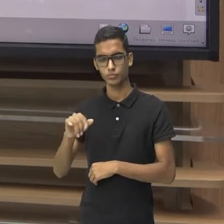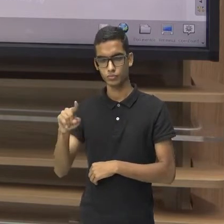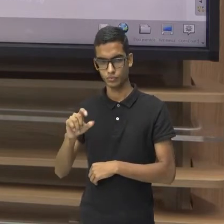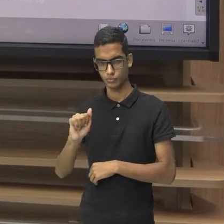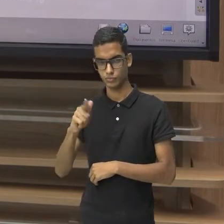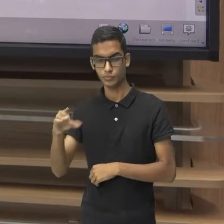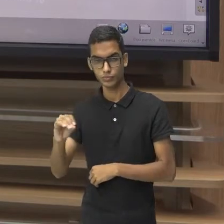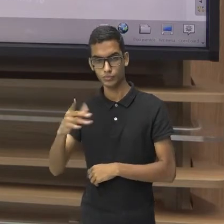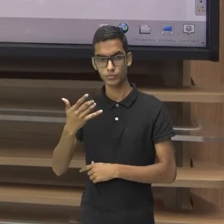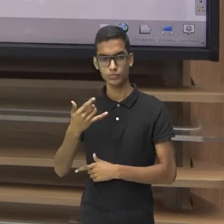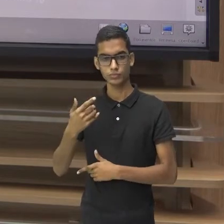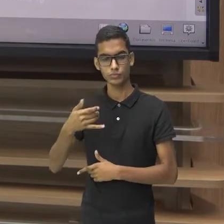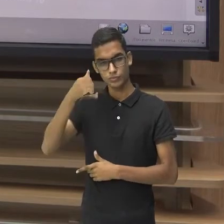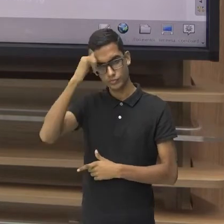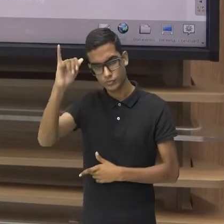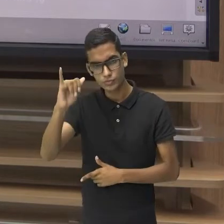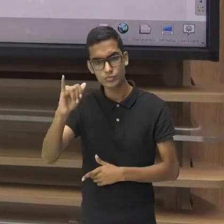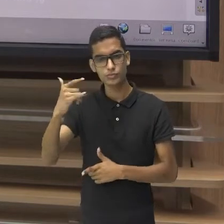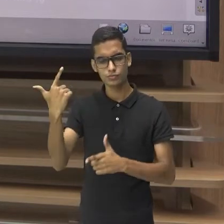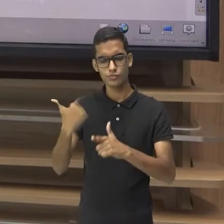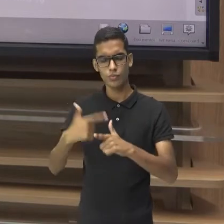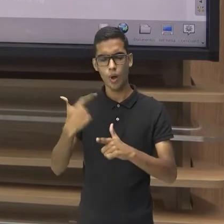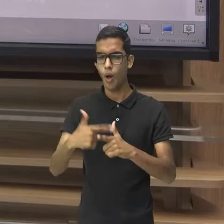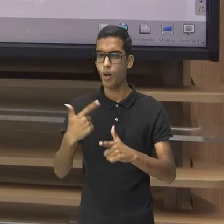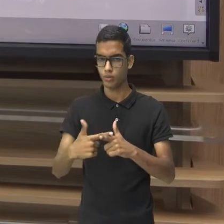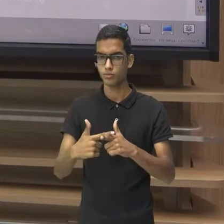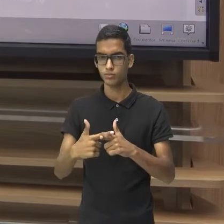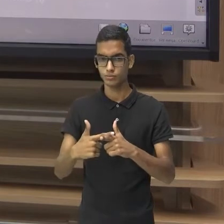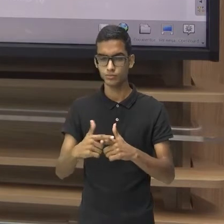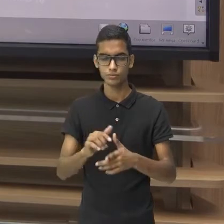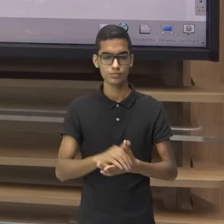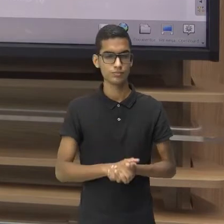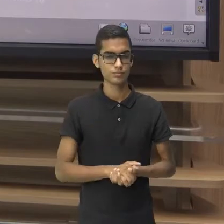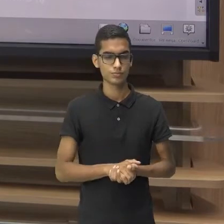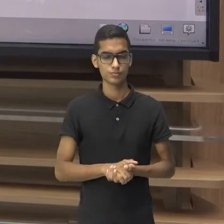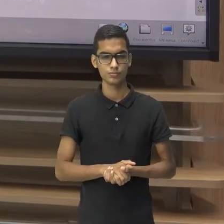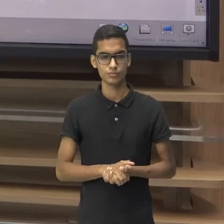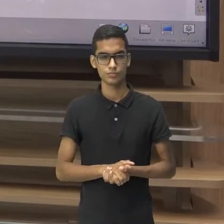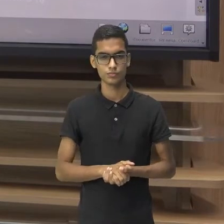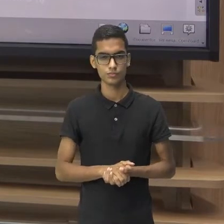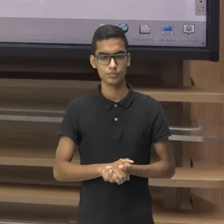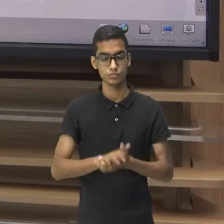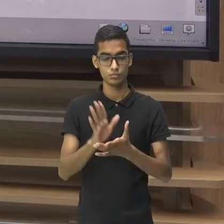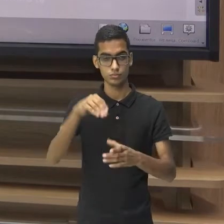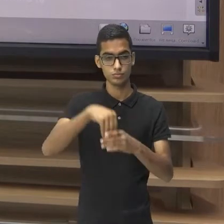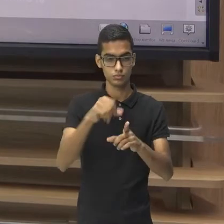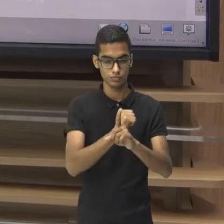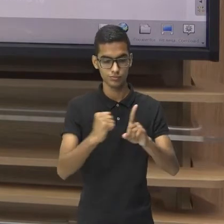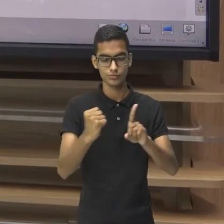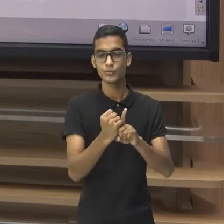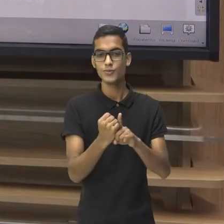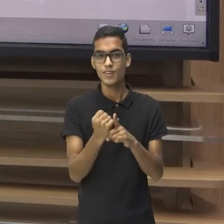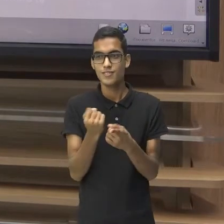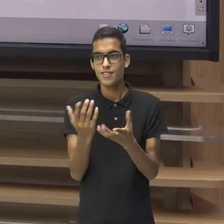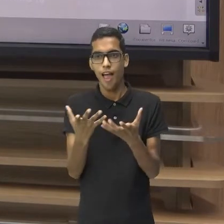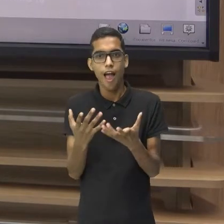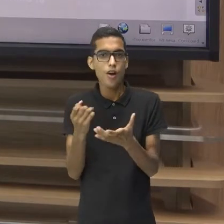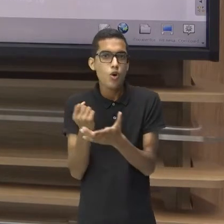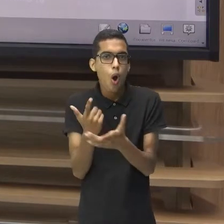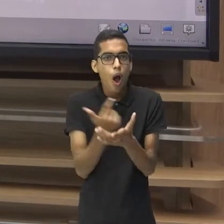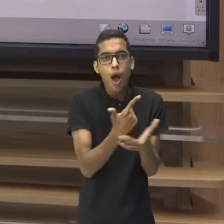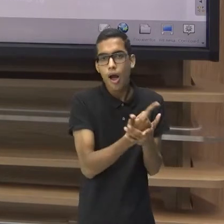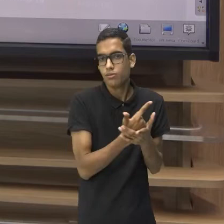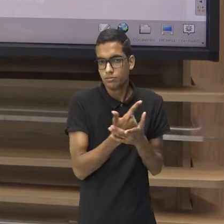a crítica. É importante que vejamos, nós estamos no meio desta sociedade de consumo, mas